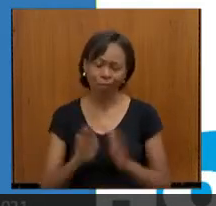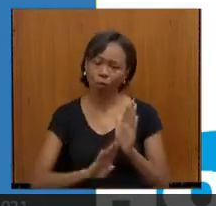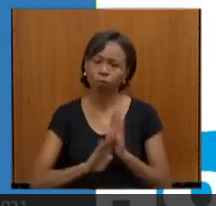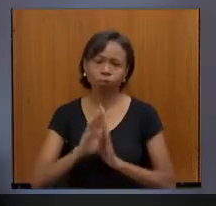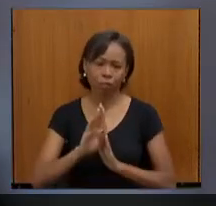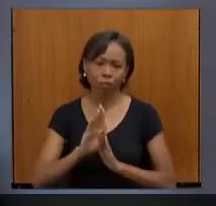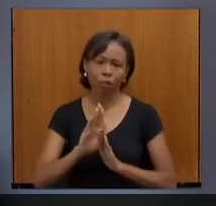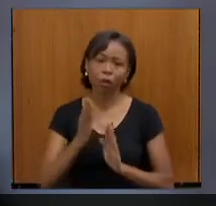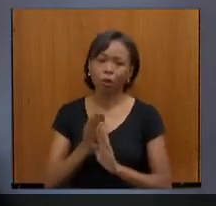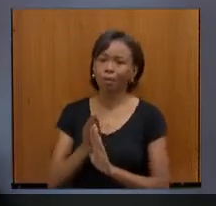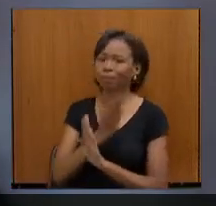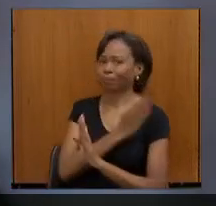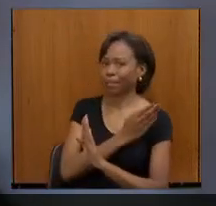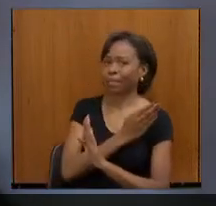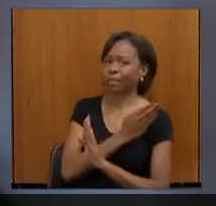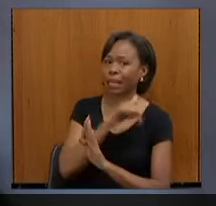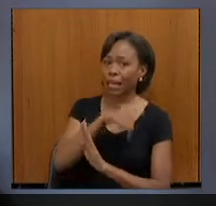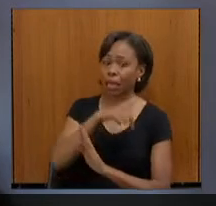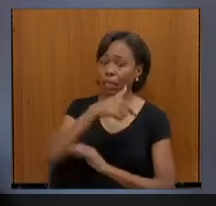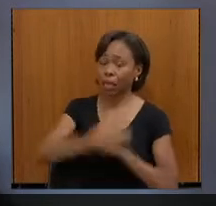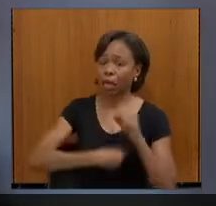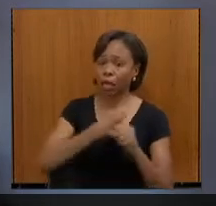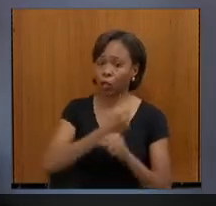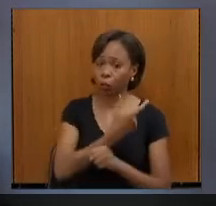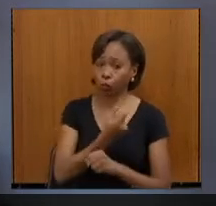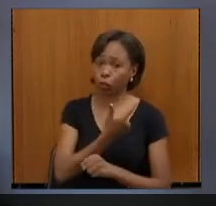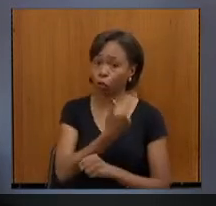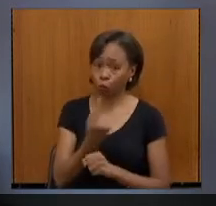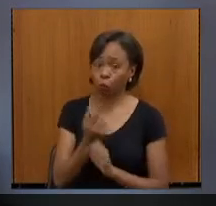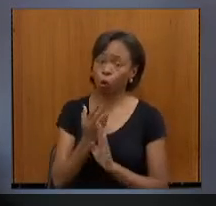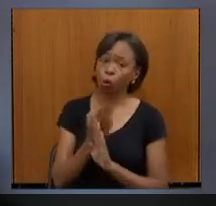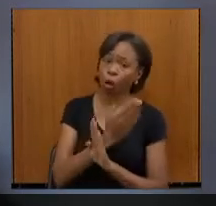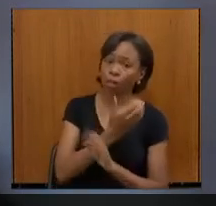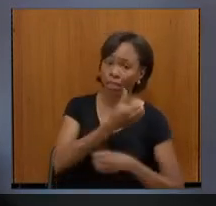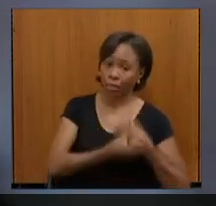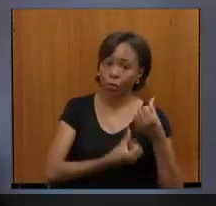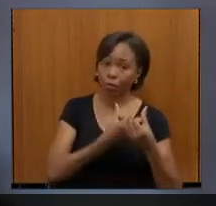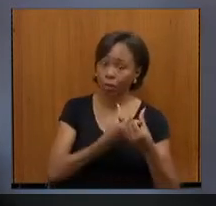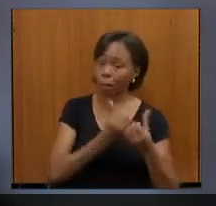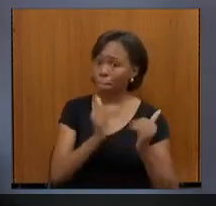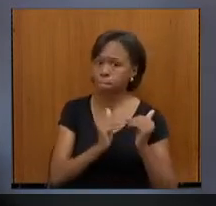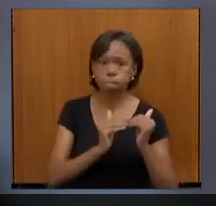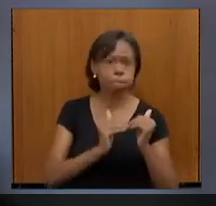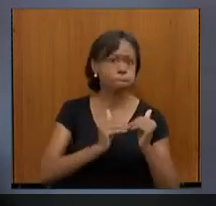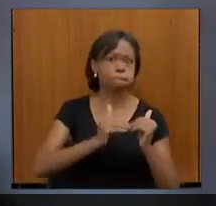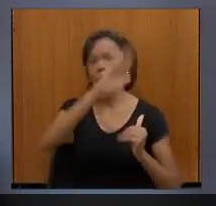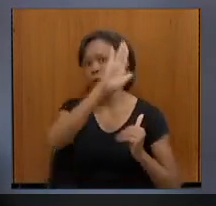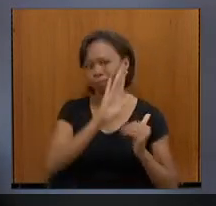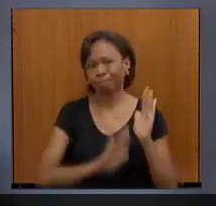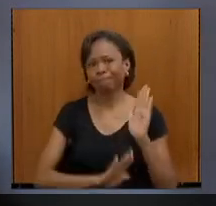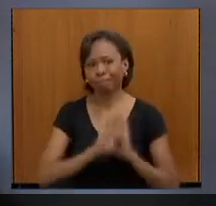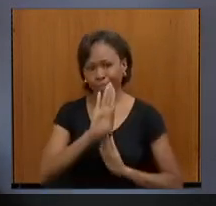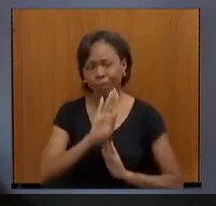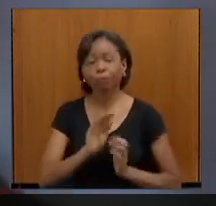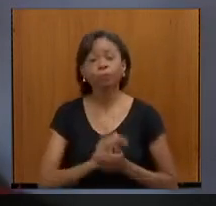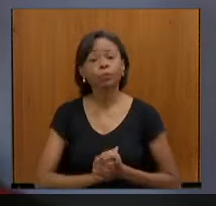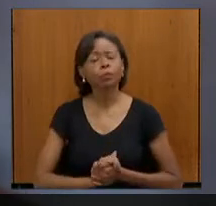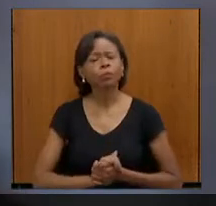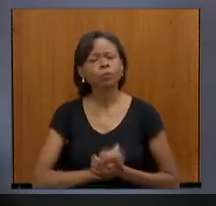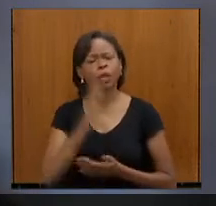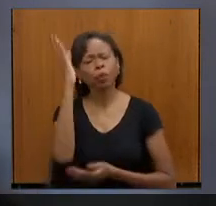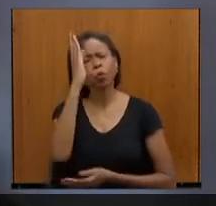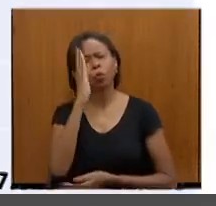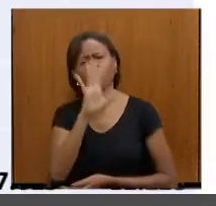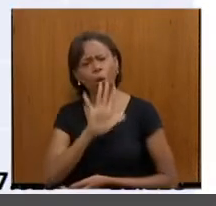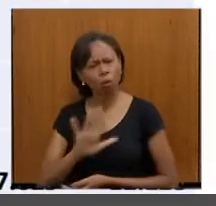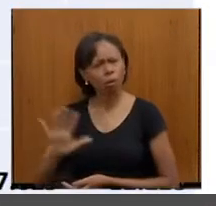primeiro semestre desse ano de 21. Próximo, por favor. Em termos de Brasil, a gente